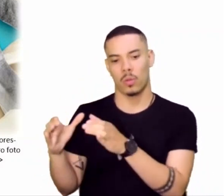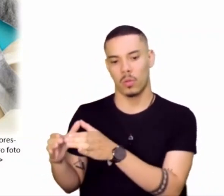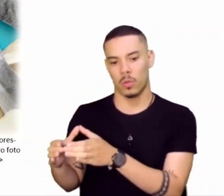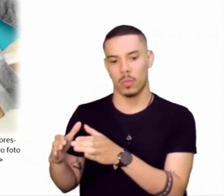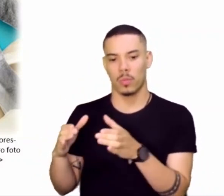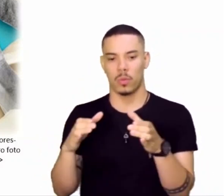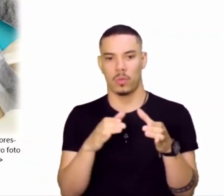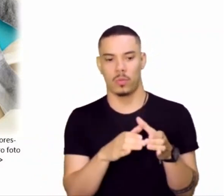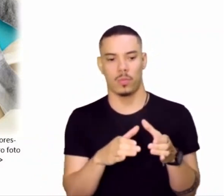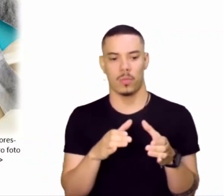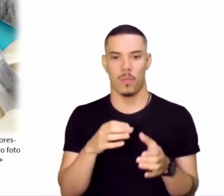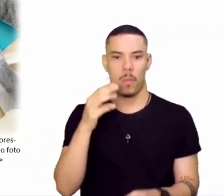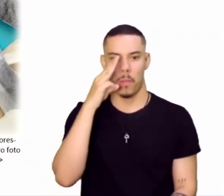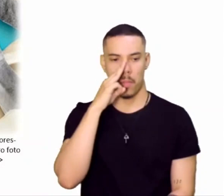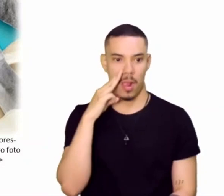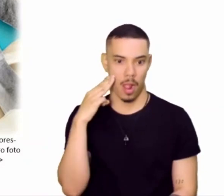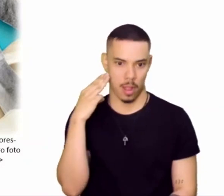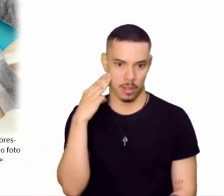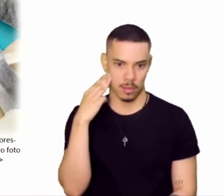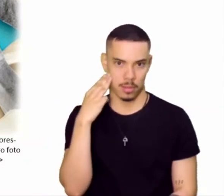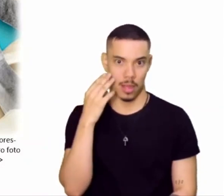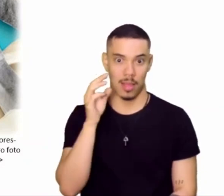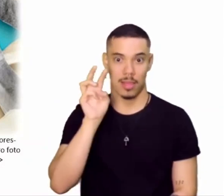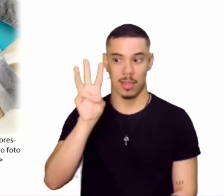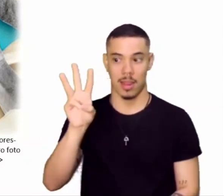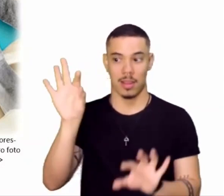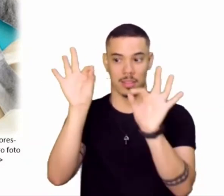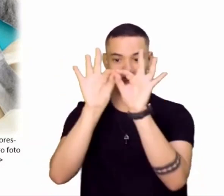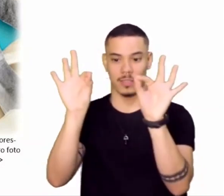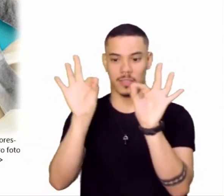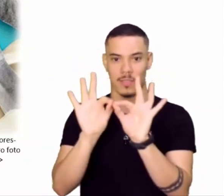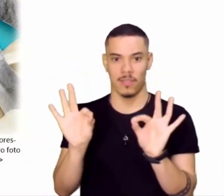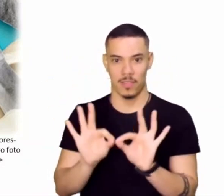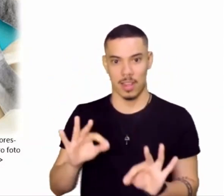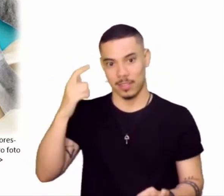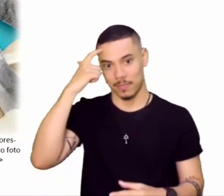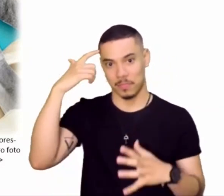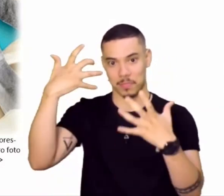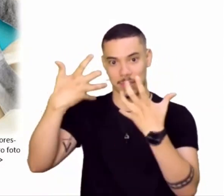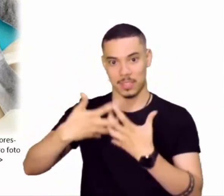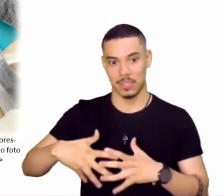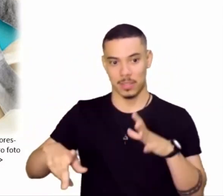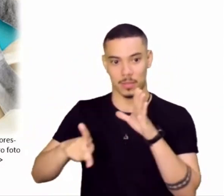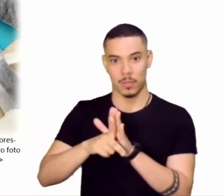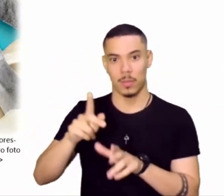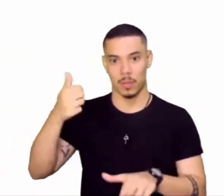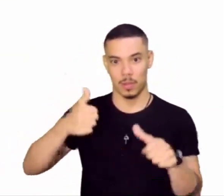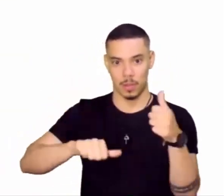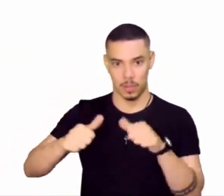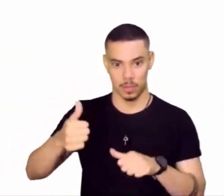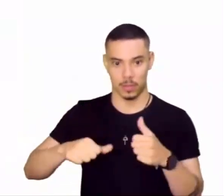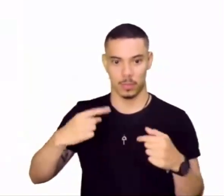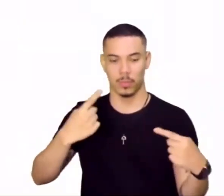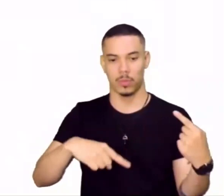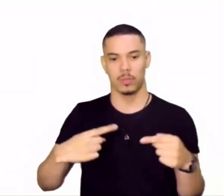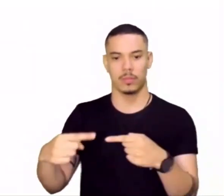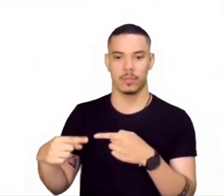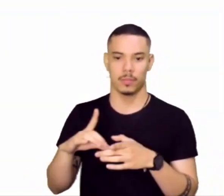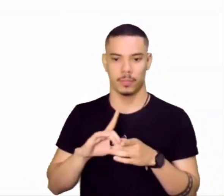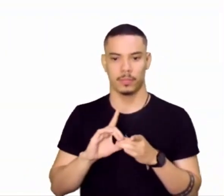Marx. Estão aqui 3 frases, né, de pensadores que analisaram um pouco sobre a política, sobre a